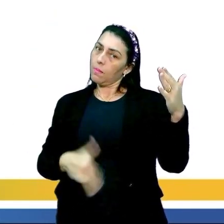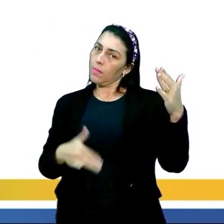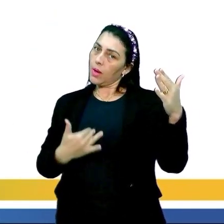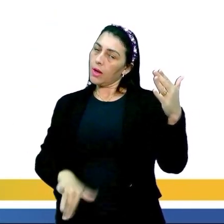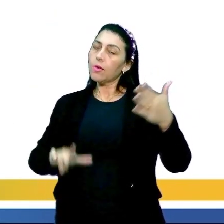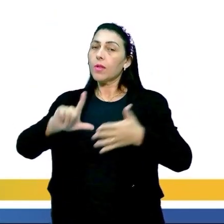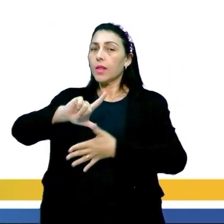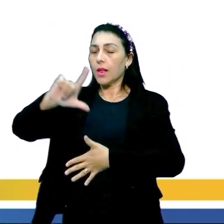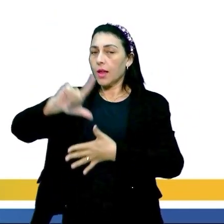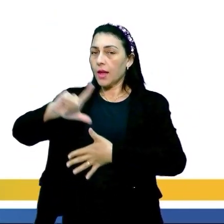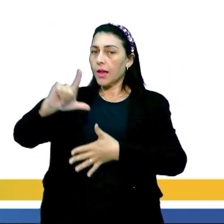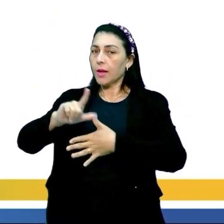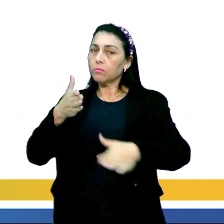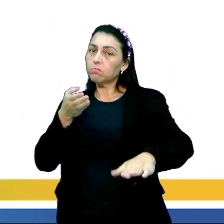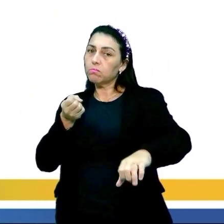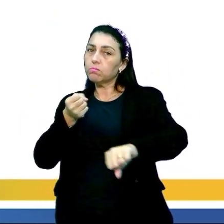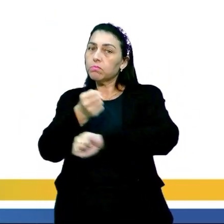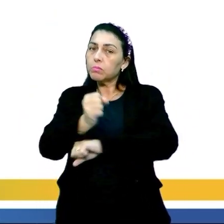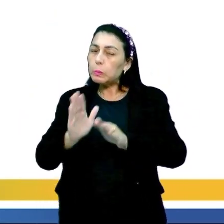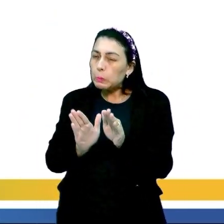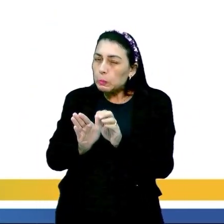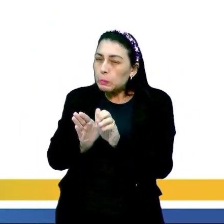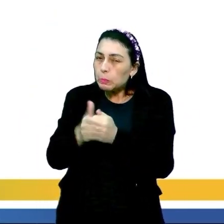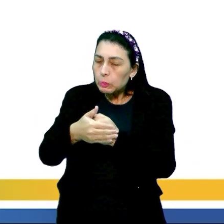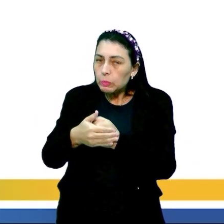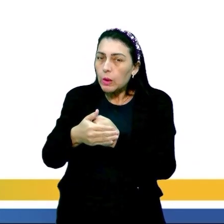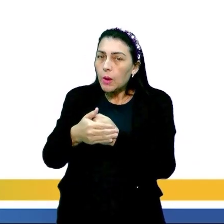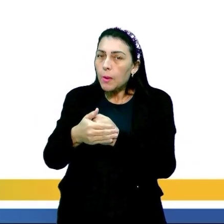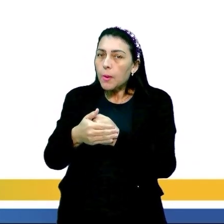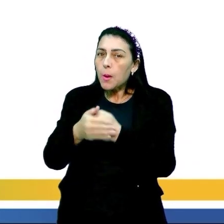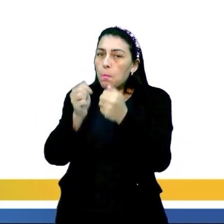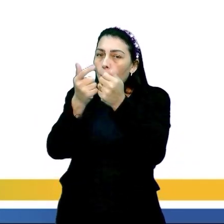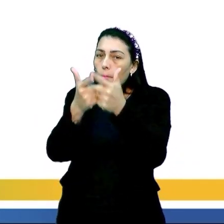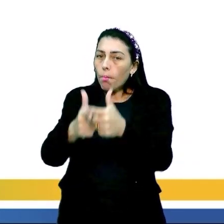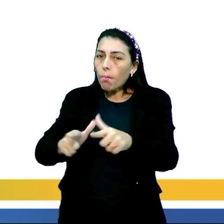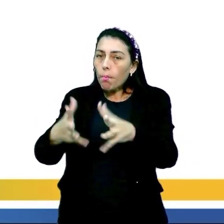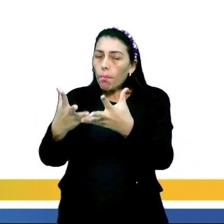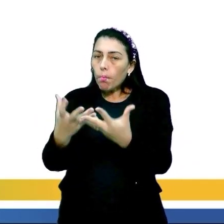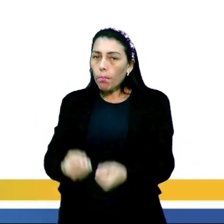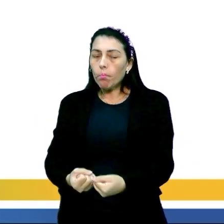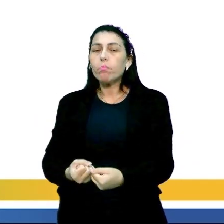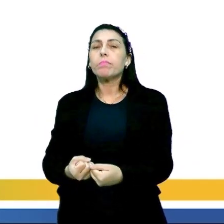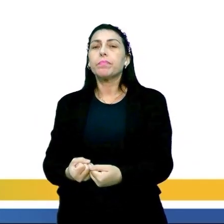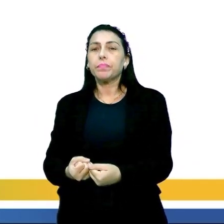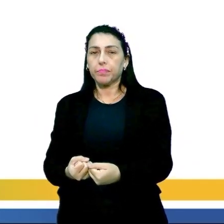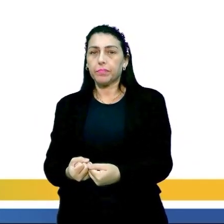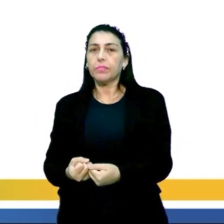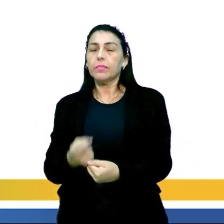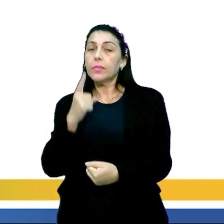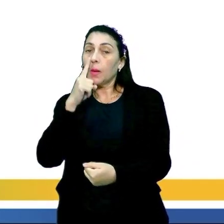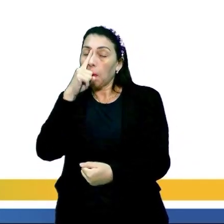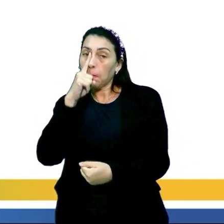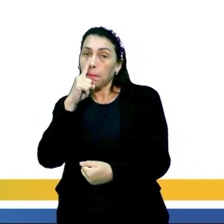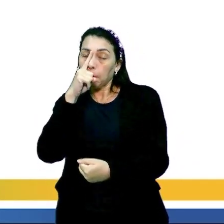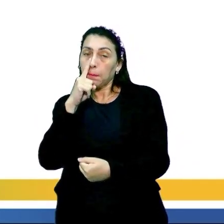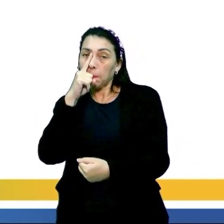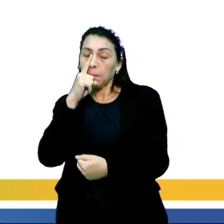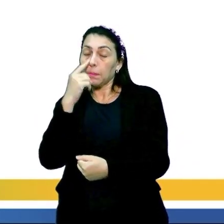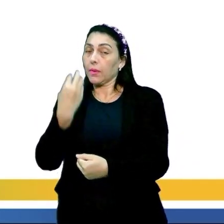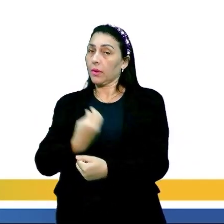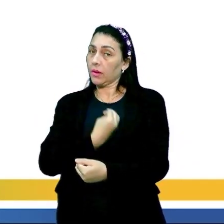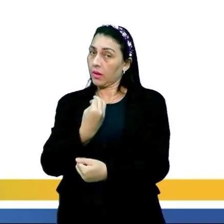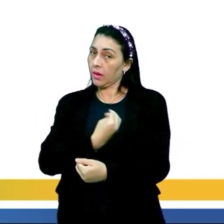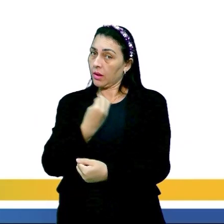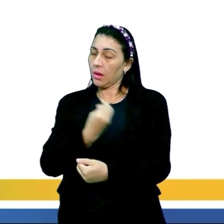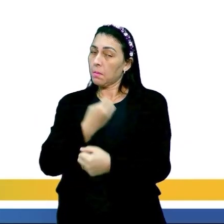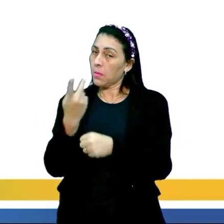latinos acabam passando ali pelo deserto, e se colocando em risco, arriscando suas